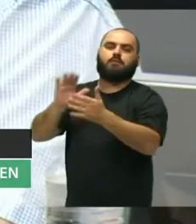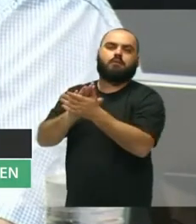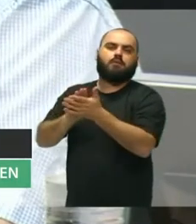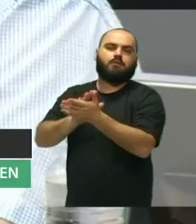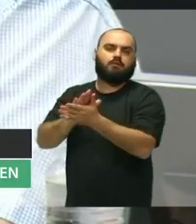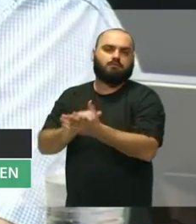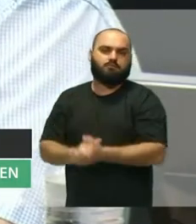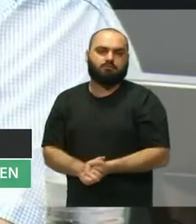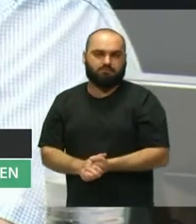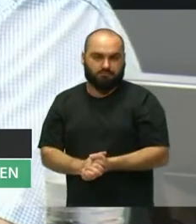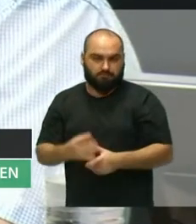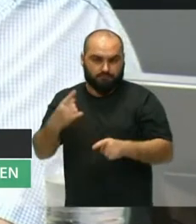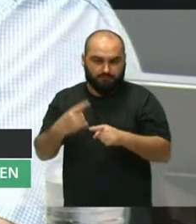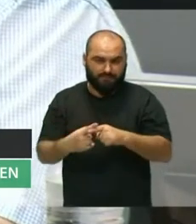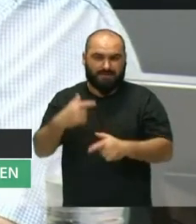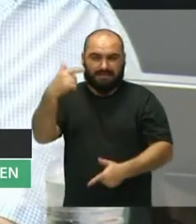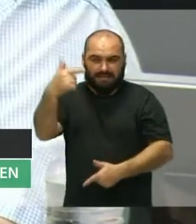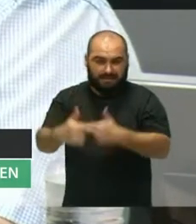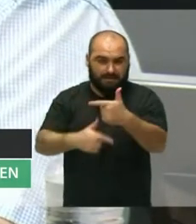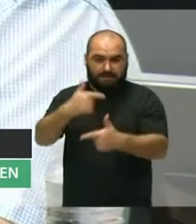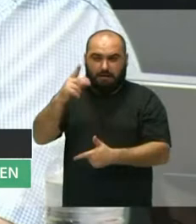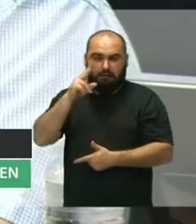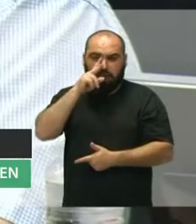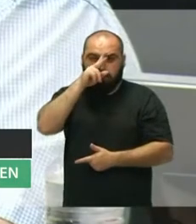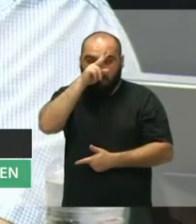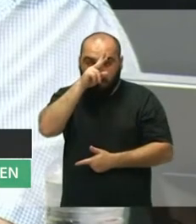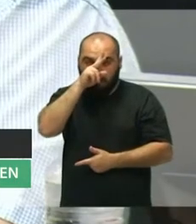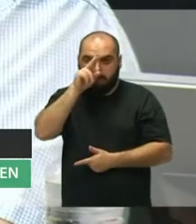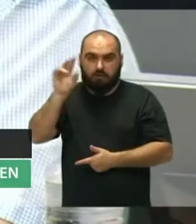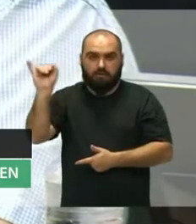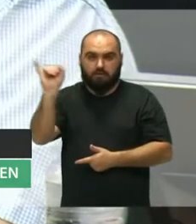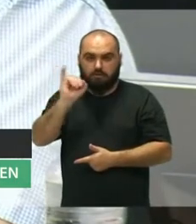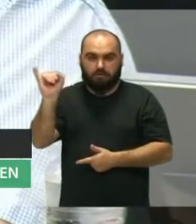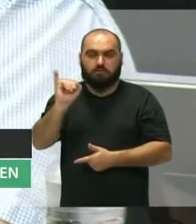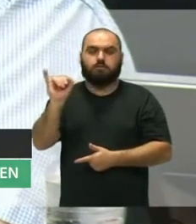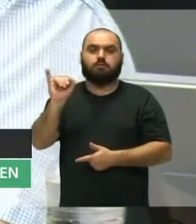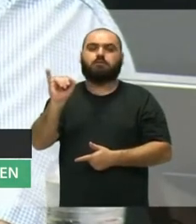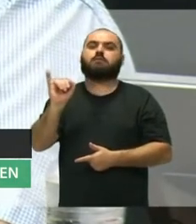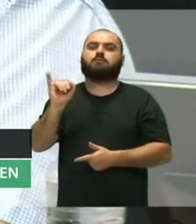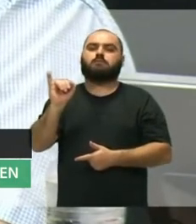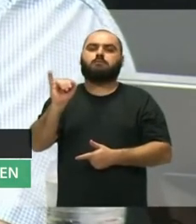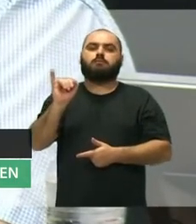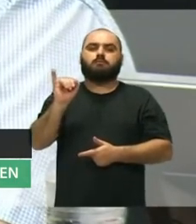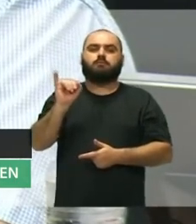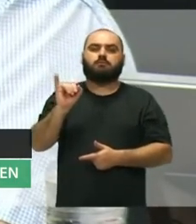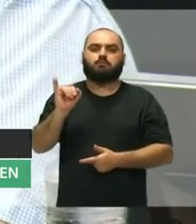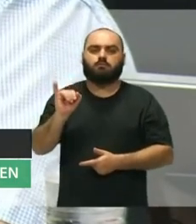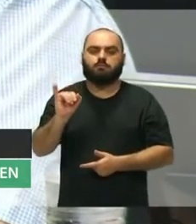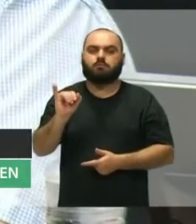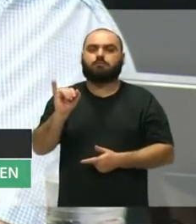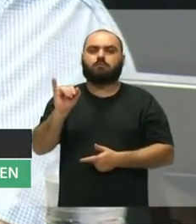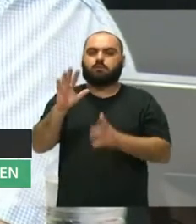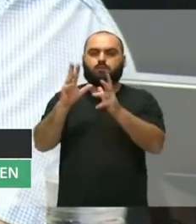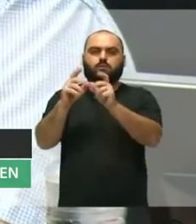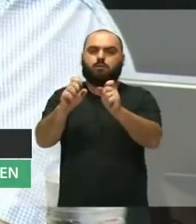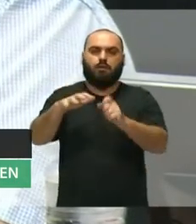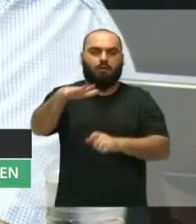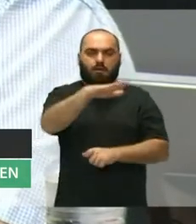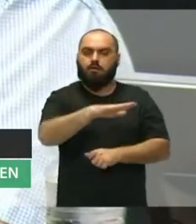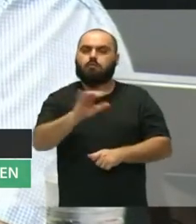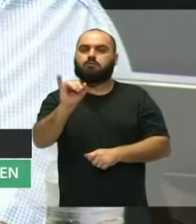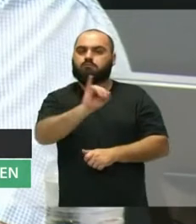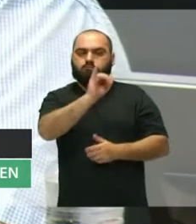faz é muito, não só para Itajaí, mas para todos os municípios da região. Então, agradeço